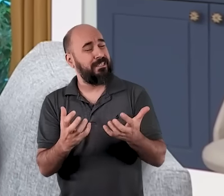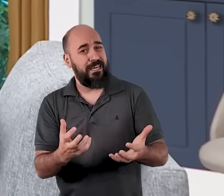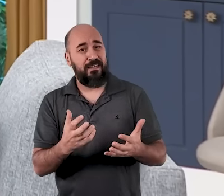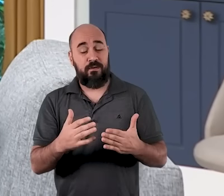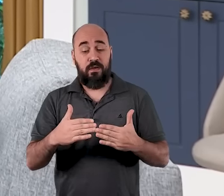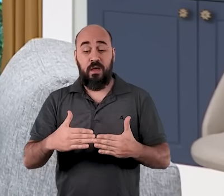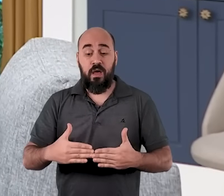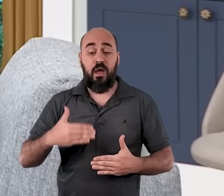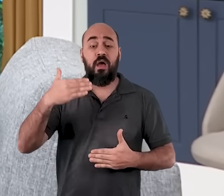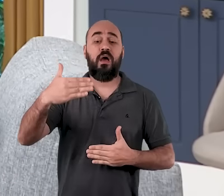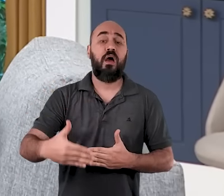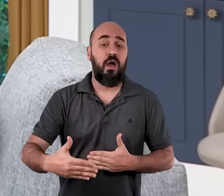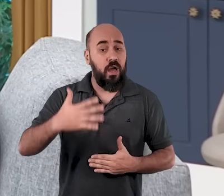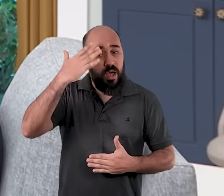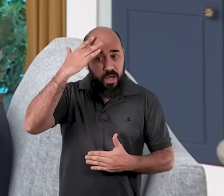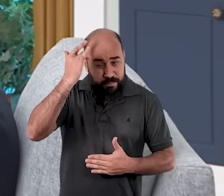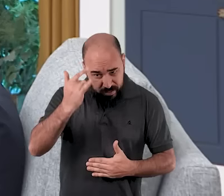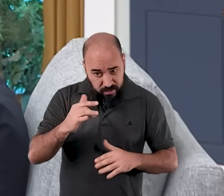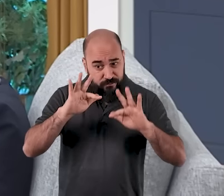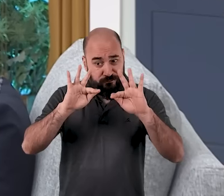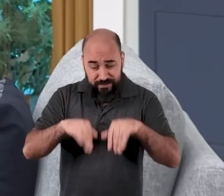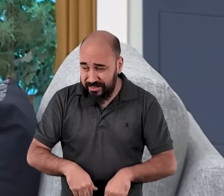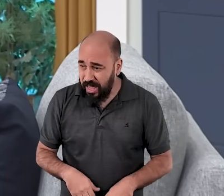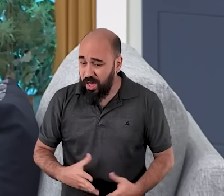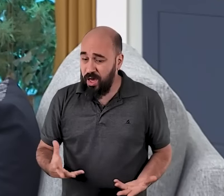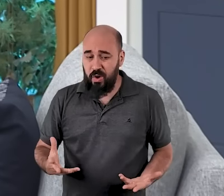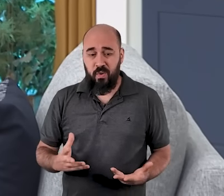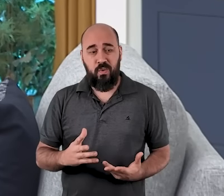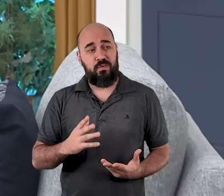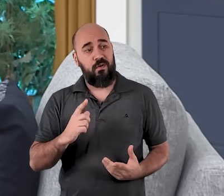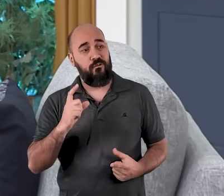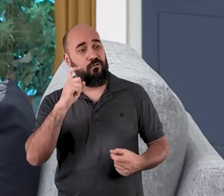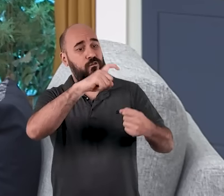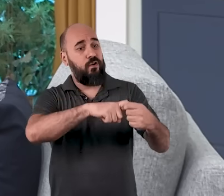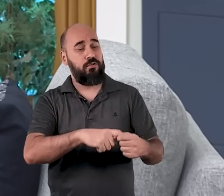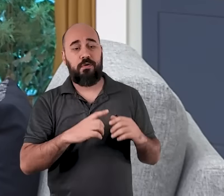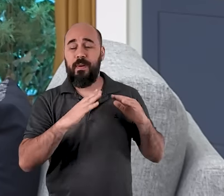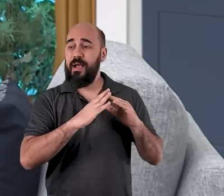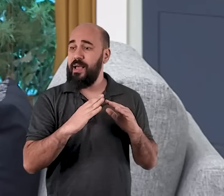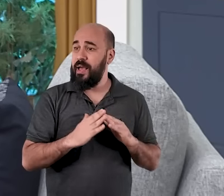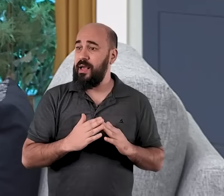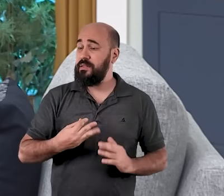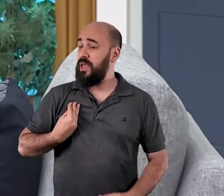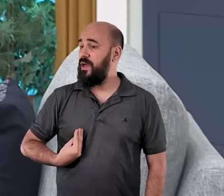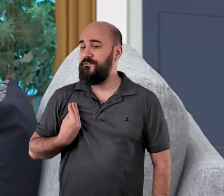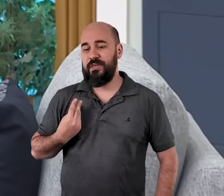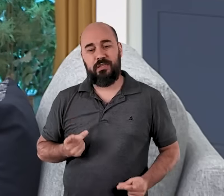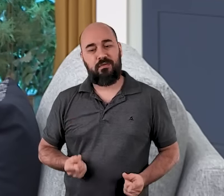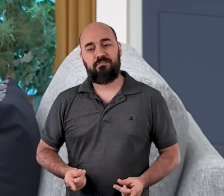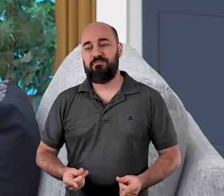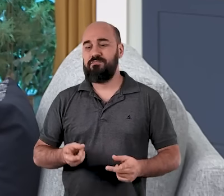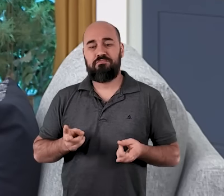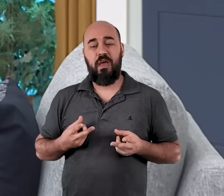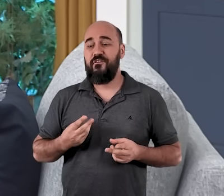pastor, o congresso amanhã acaba, todo mundo vai para casa e a vida segue do mesmo